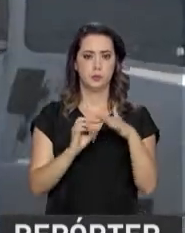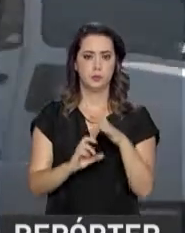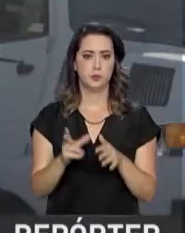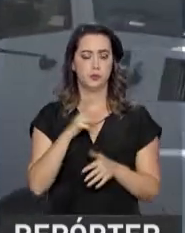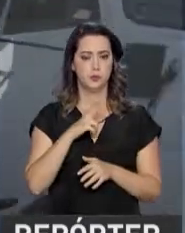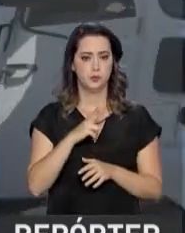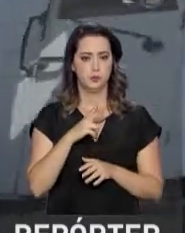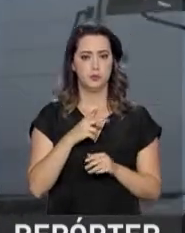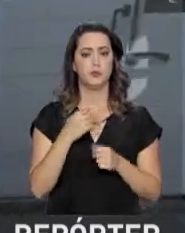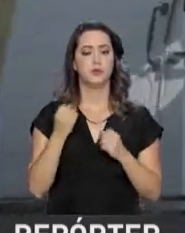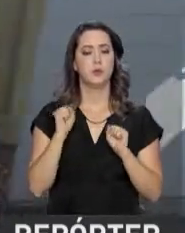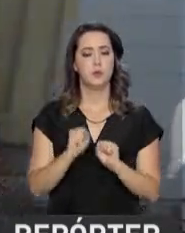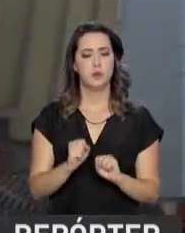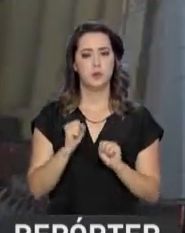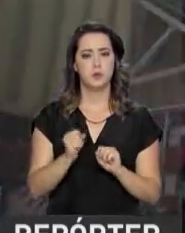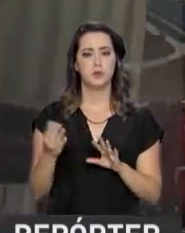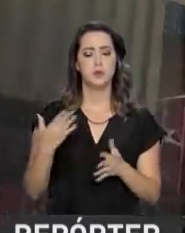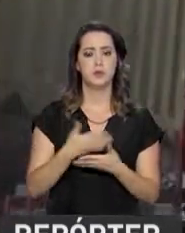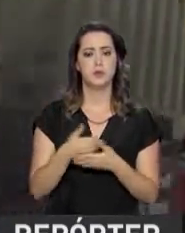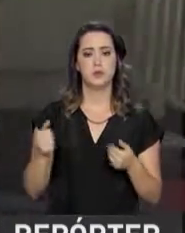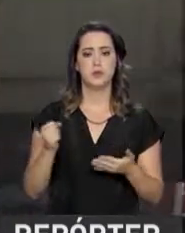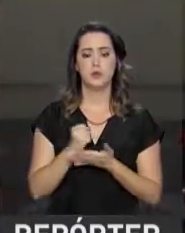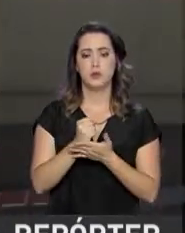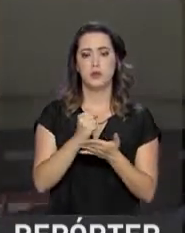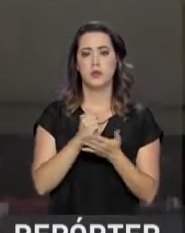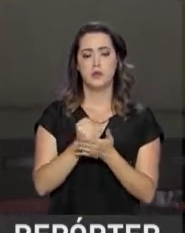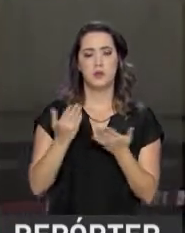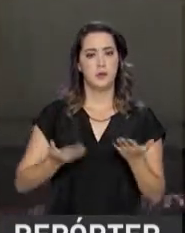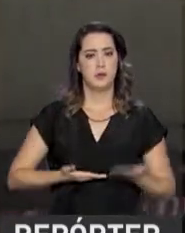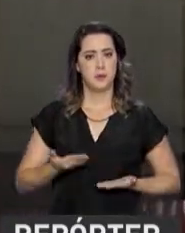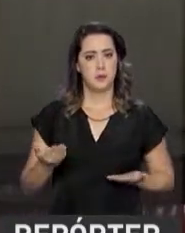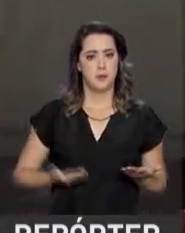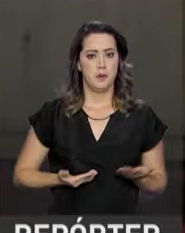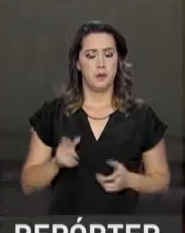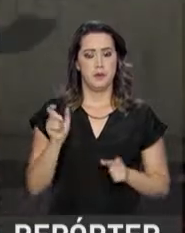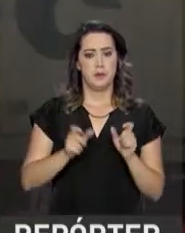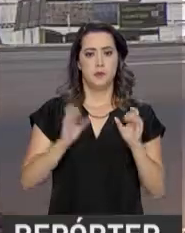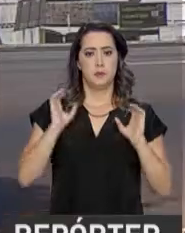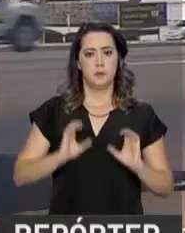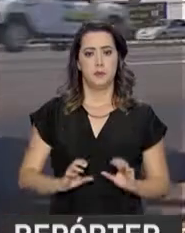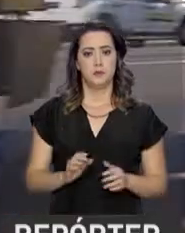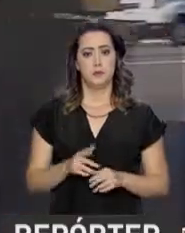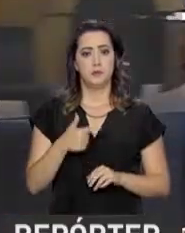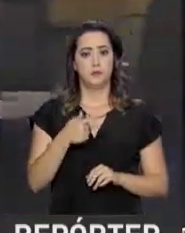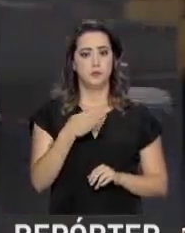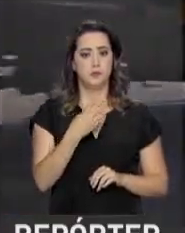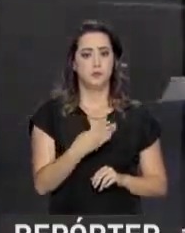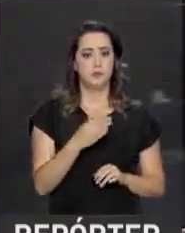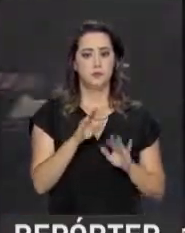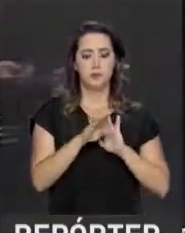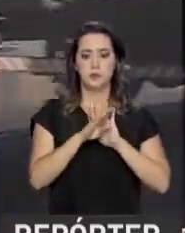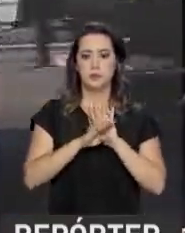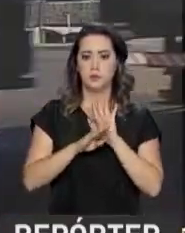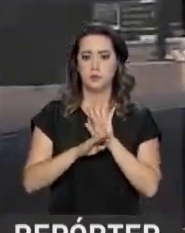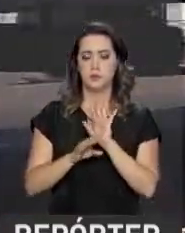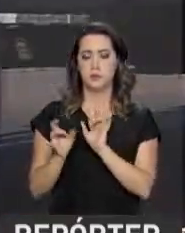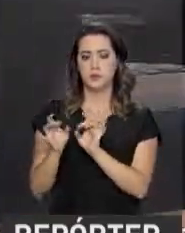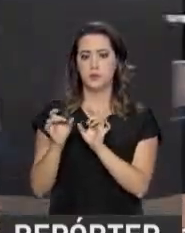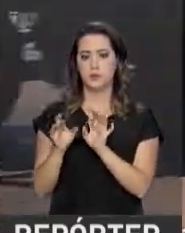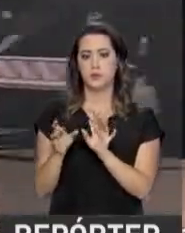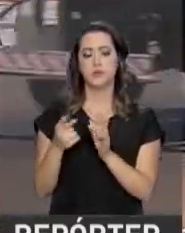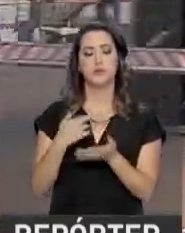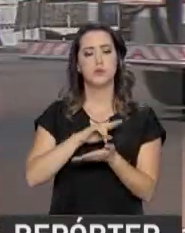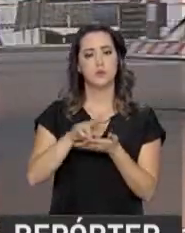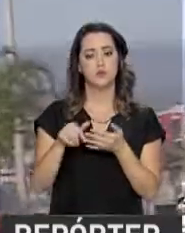que vão permitir melhor oferta de serviços ao cidadão 74 projetos de concessões e